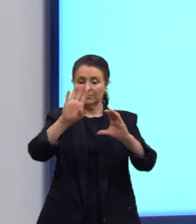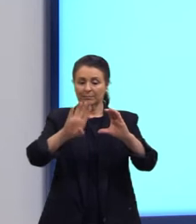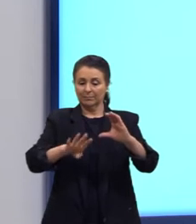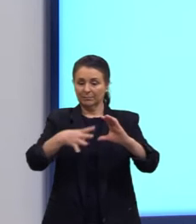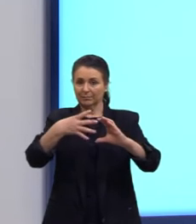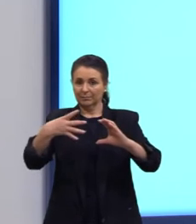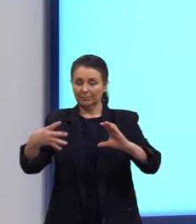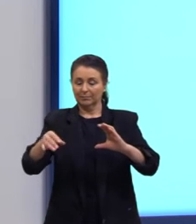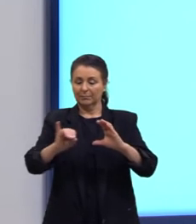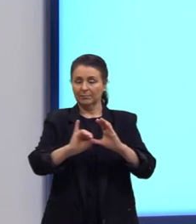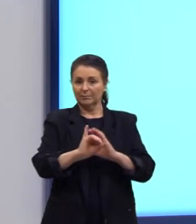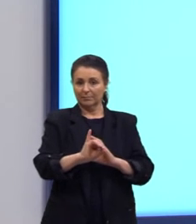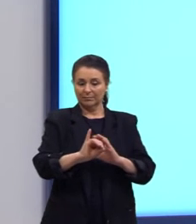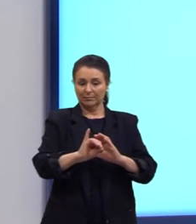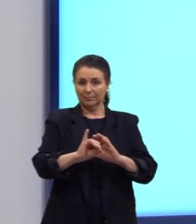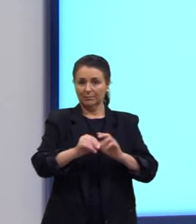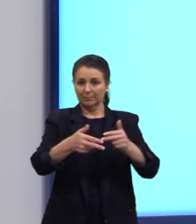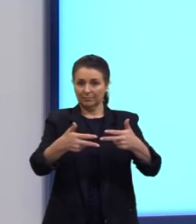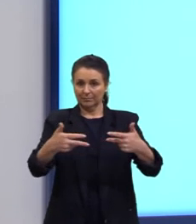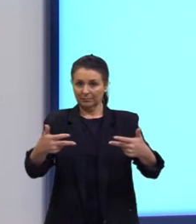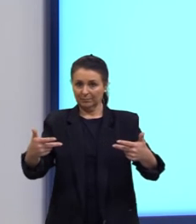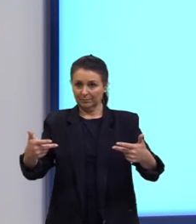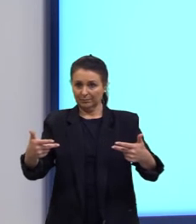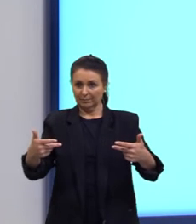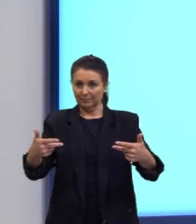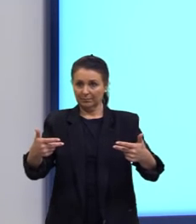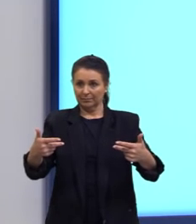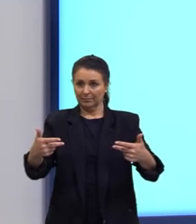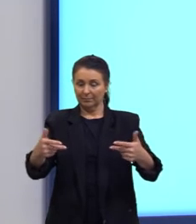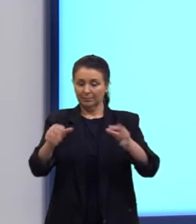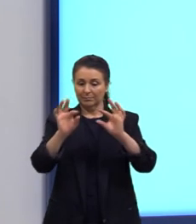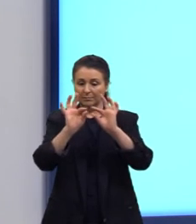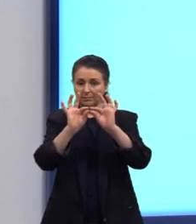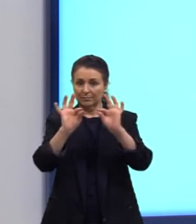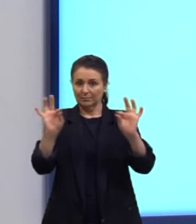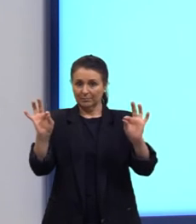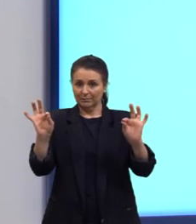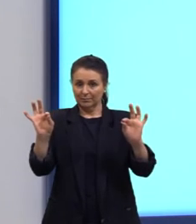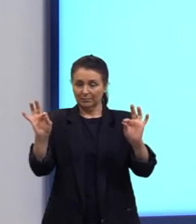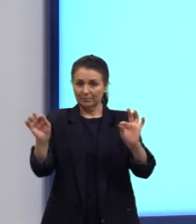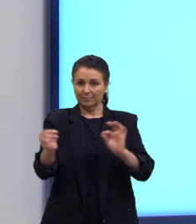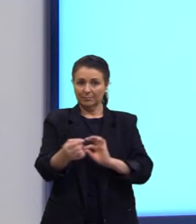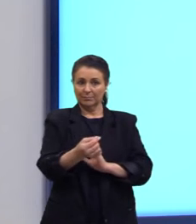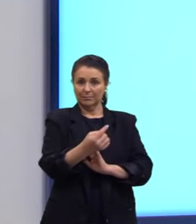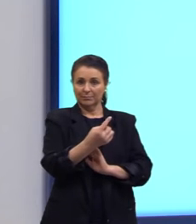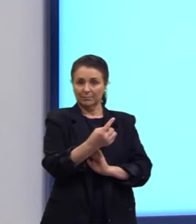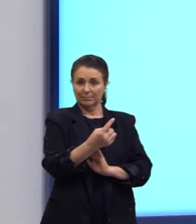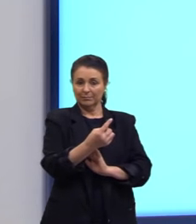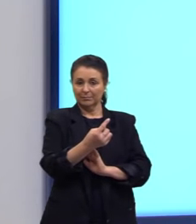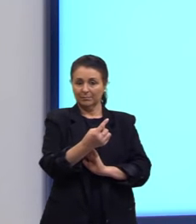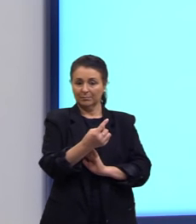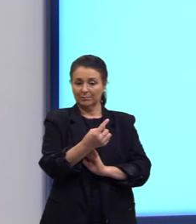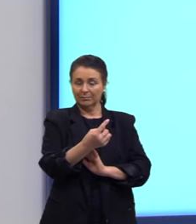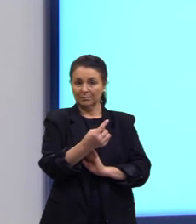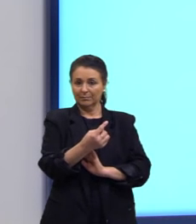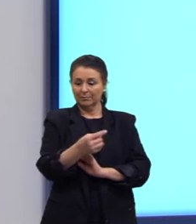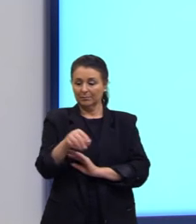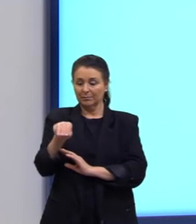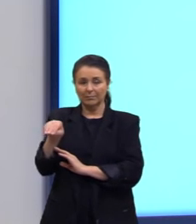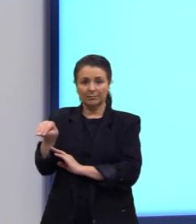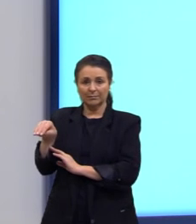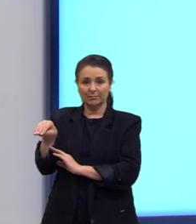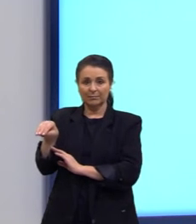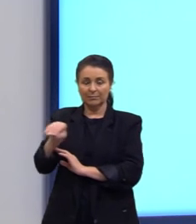o i o elemento ali que vai determinar né a linha ele fica de um até a última que é o m